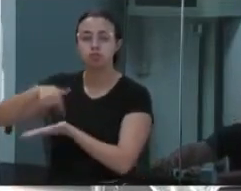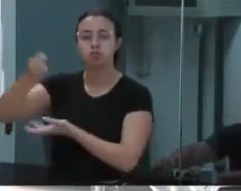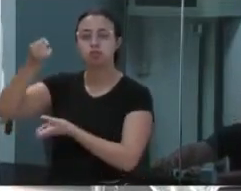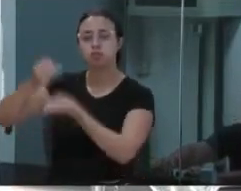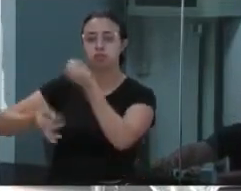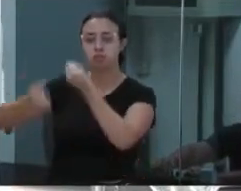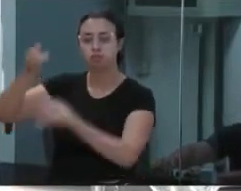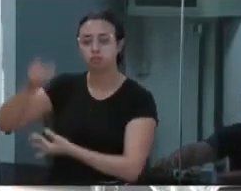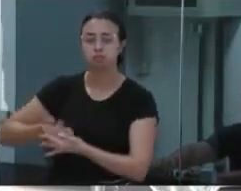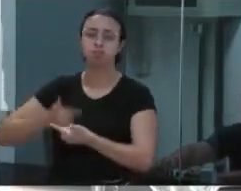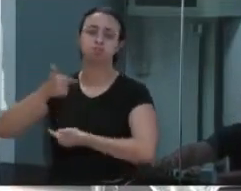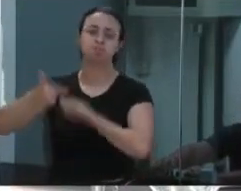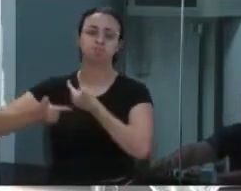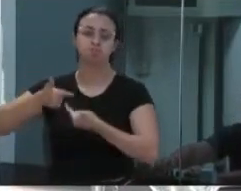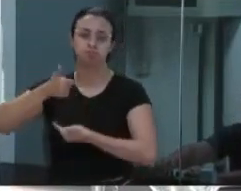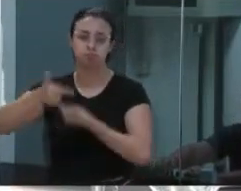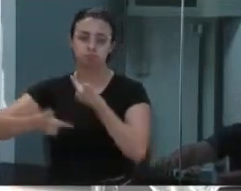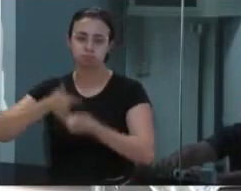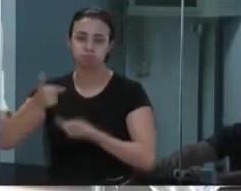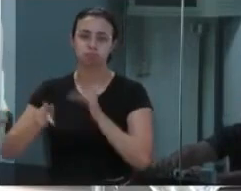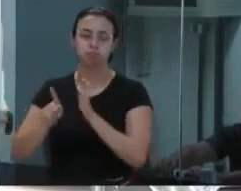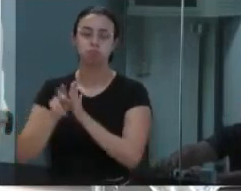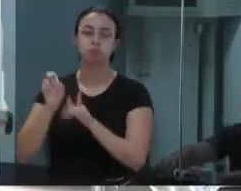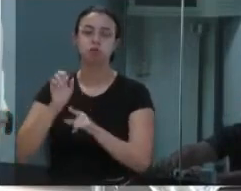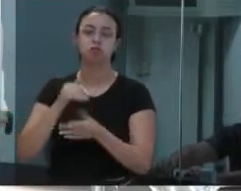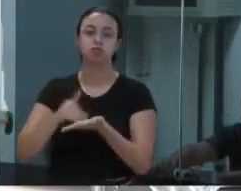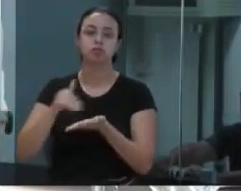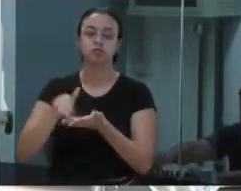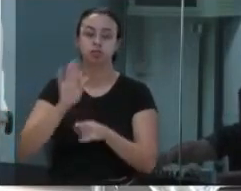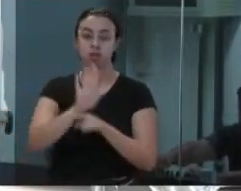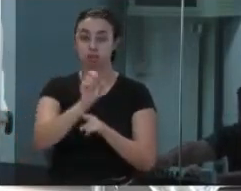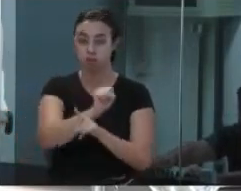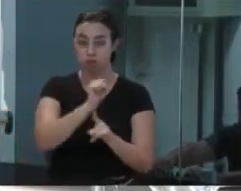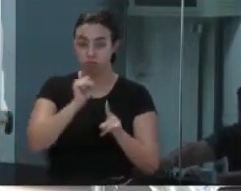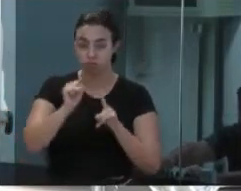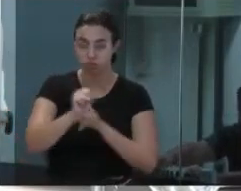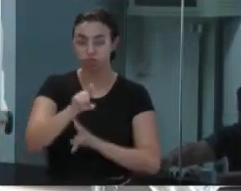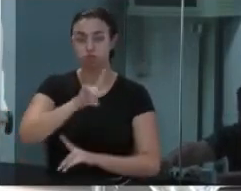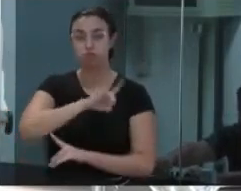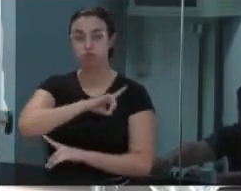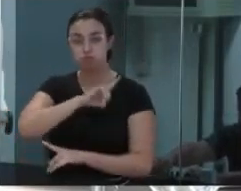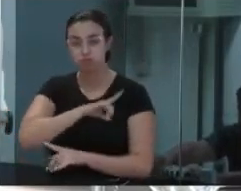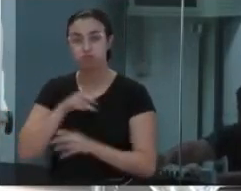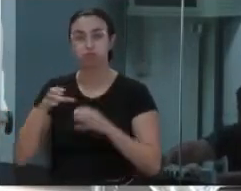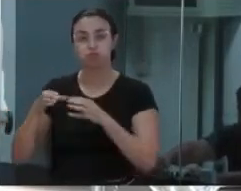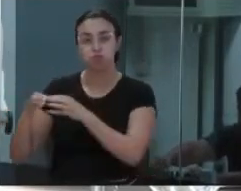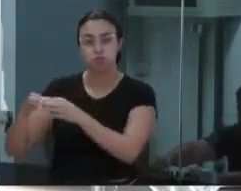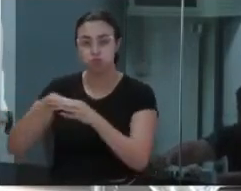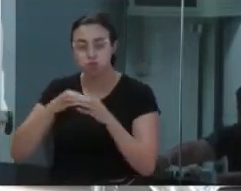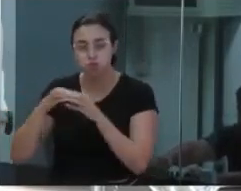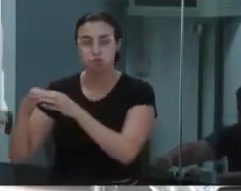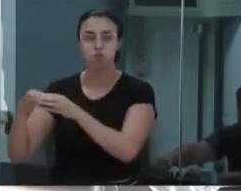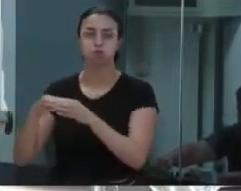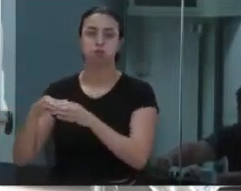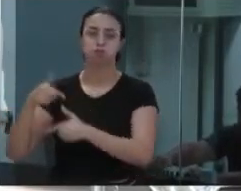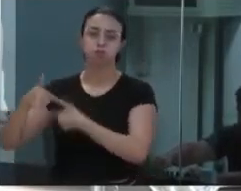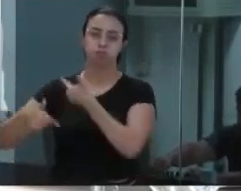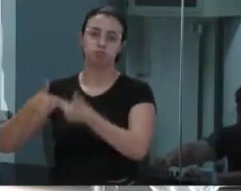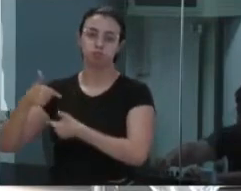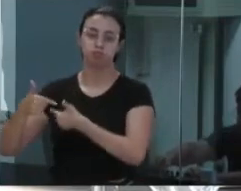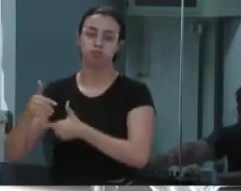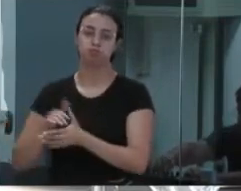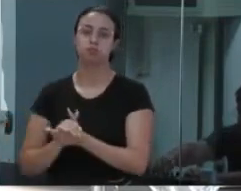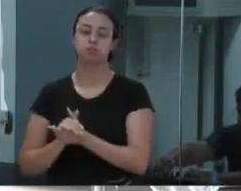o trabalho incessante que tem sido feito pela Secretaria de Assistência Social, né, através de toda a nossa equipe de trabalho.